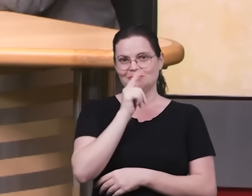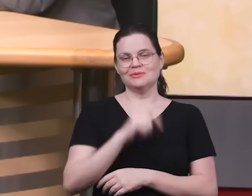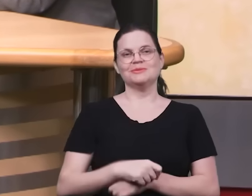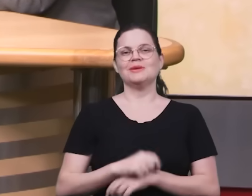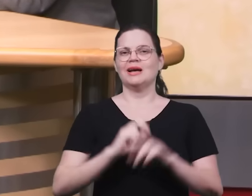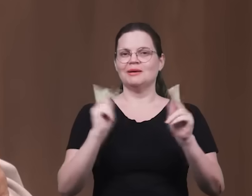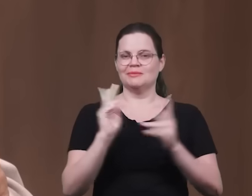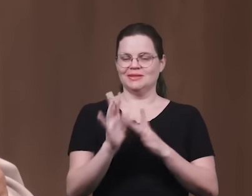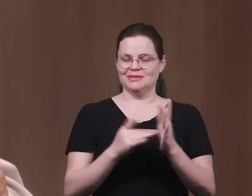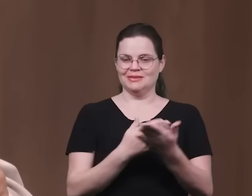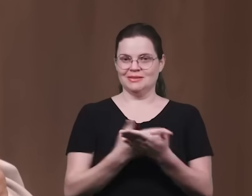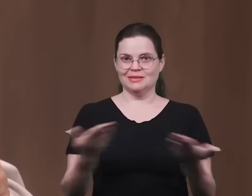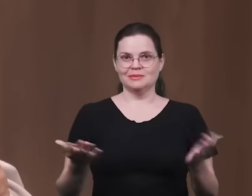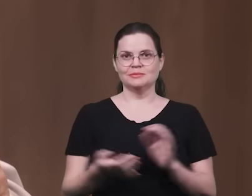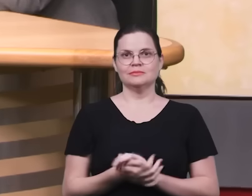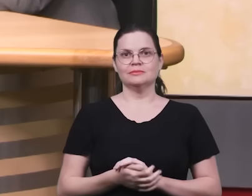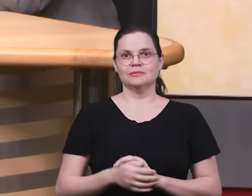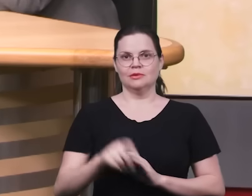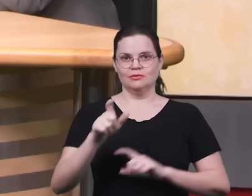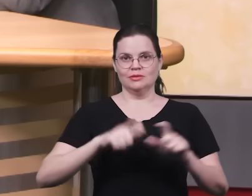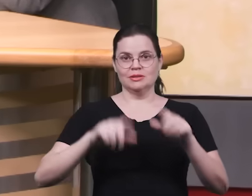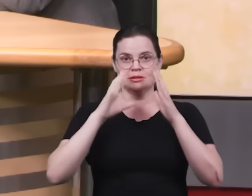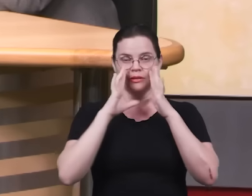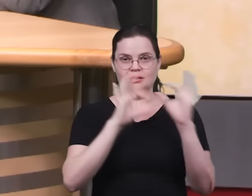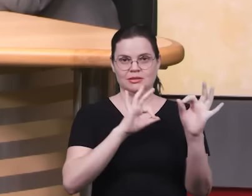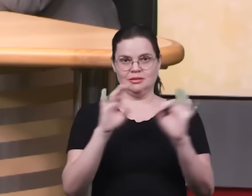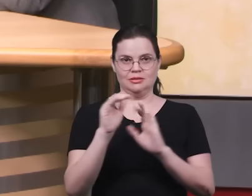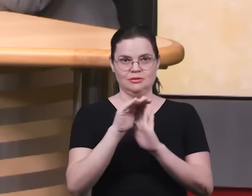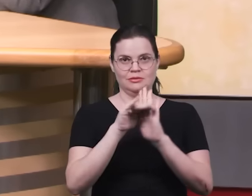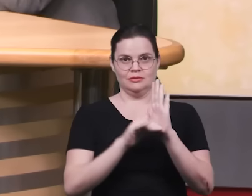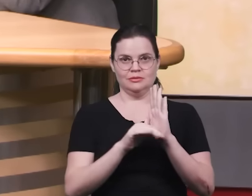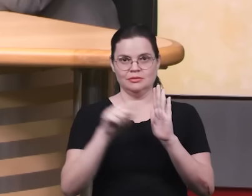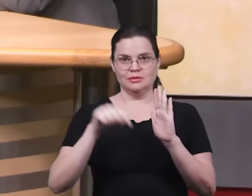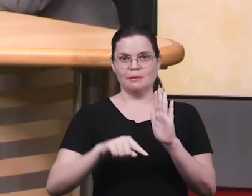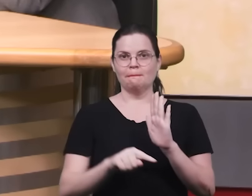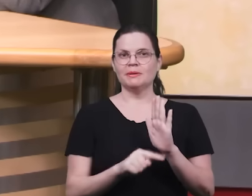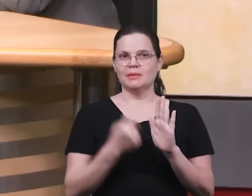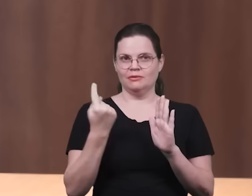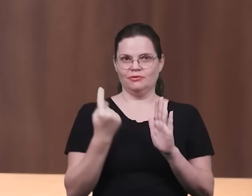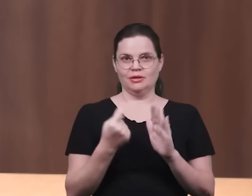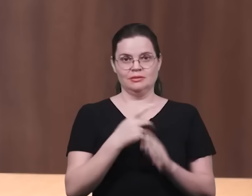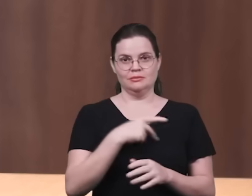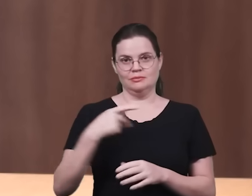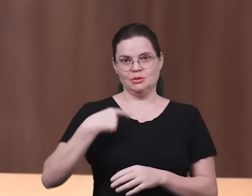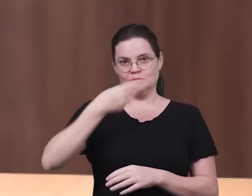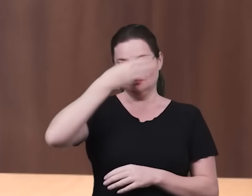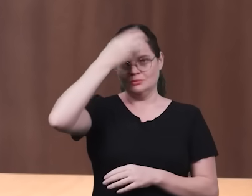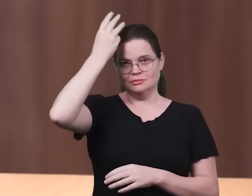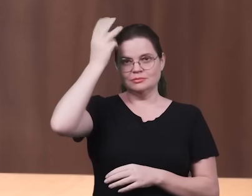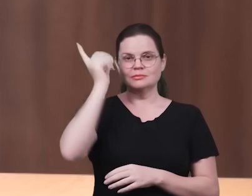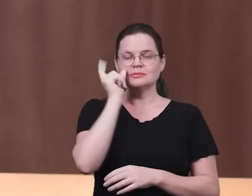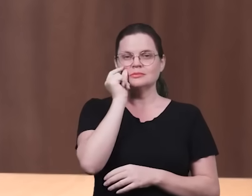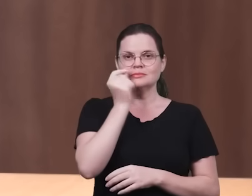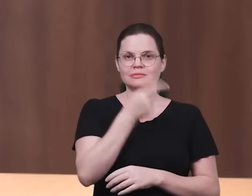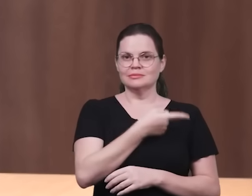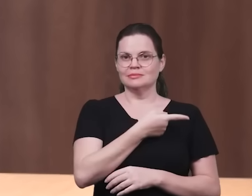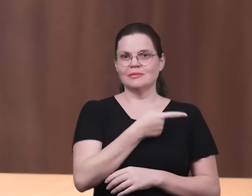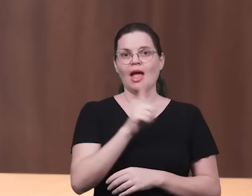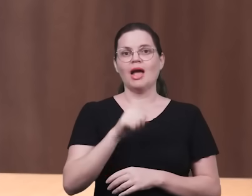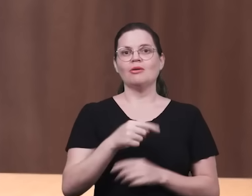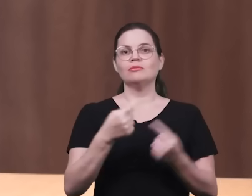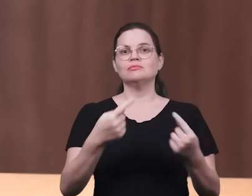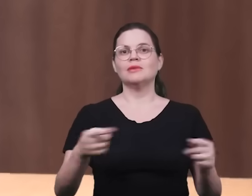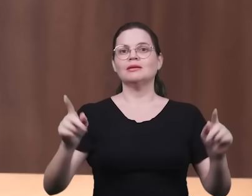Paz do Senhor a todos. Para quem está vendo o programa pelas primeiras vezes, pastor Marcelo